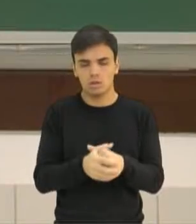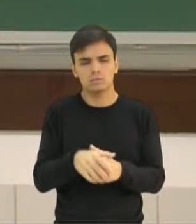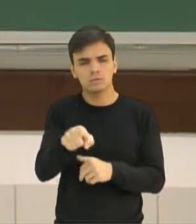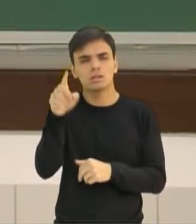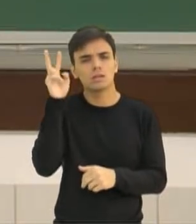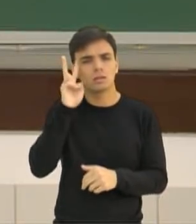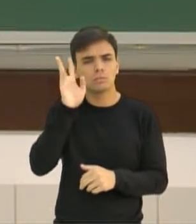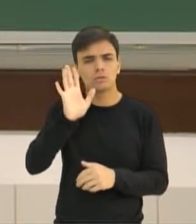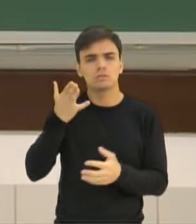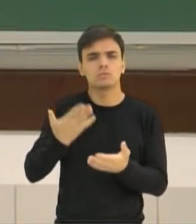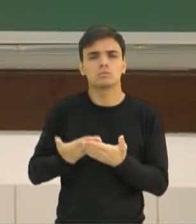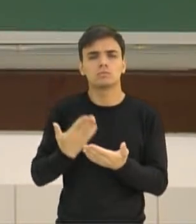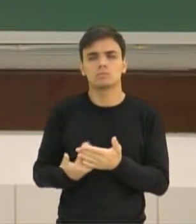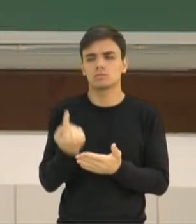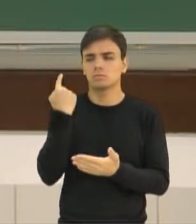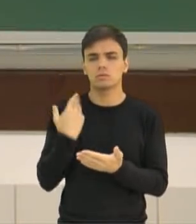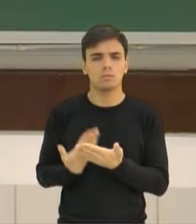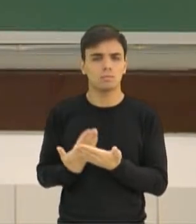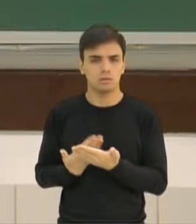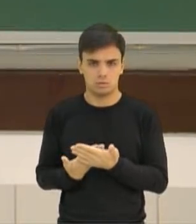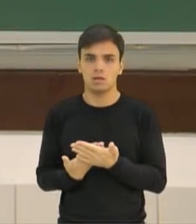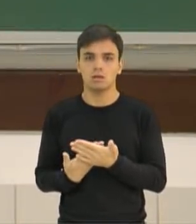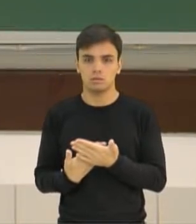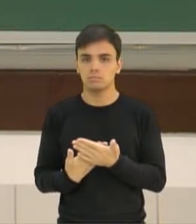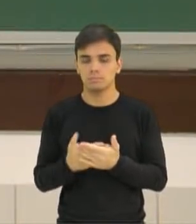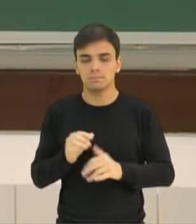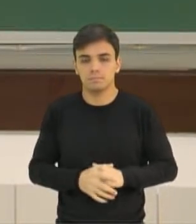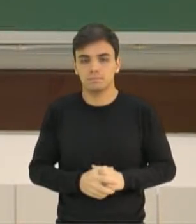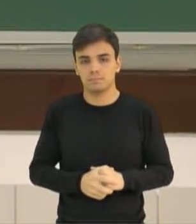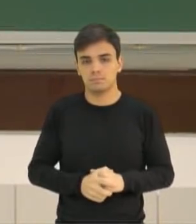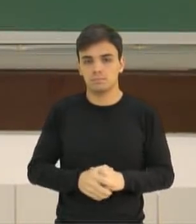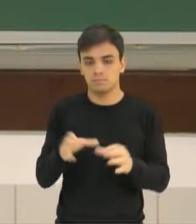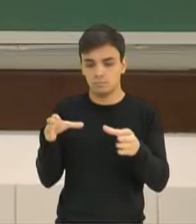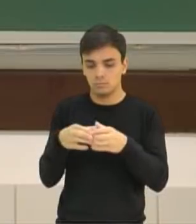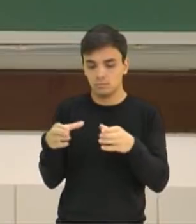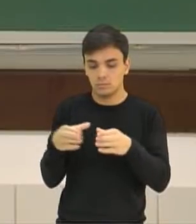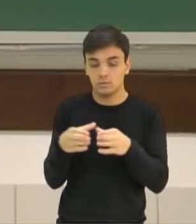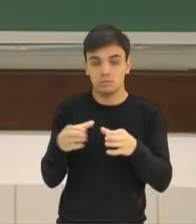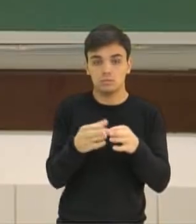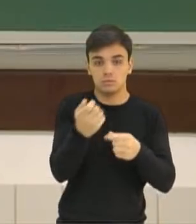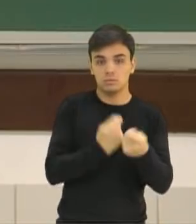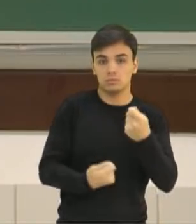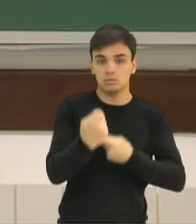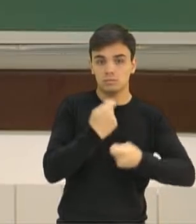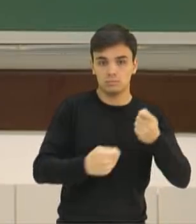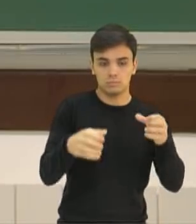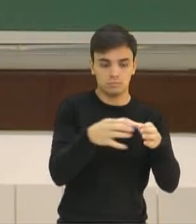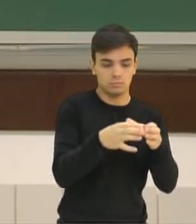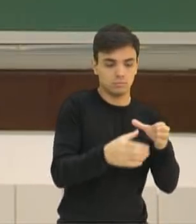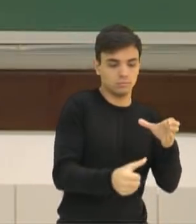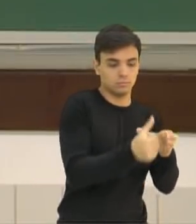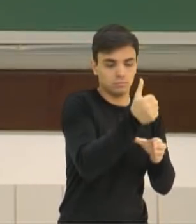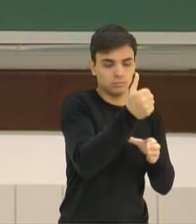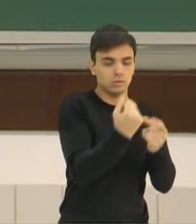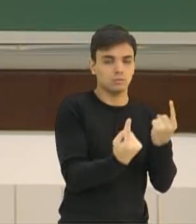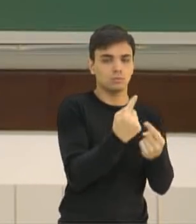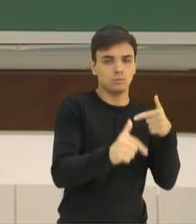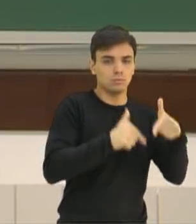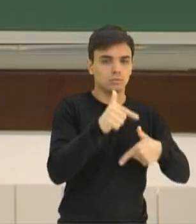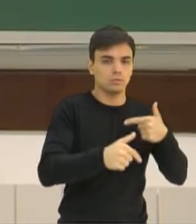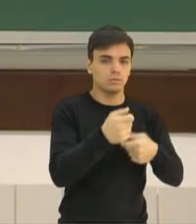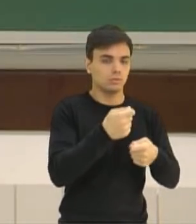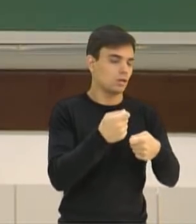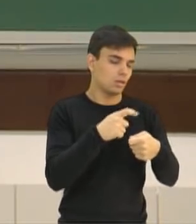gente estudou lá numa aula anterior nossa também? Setores da economia. Setor primário, que atividades que